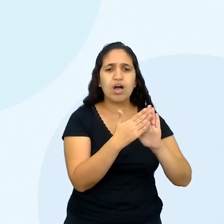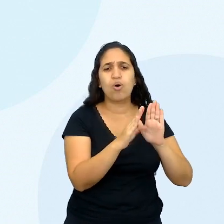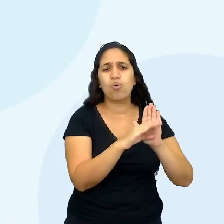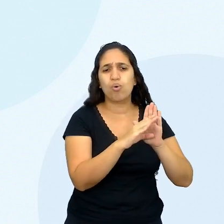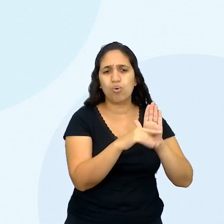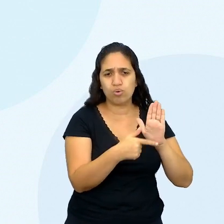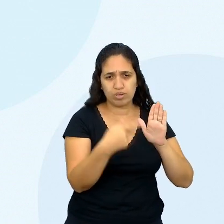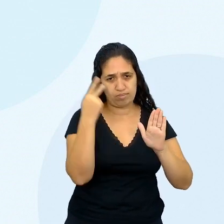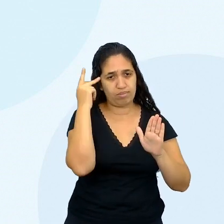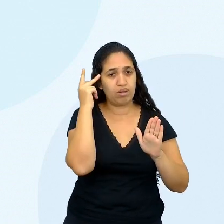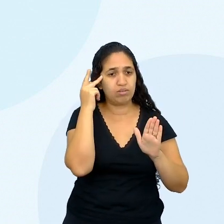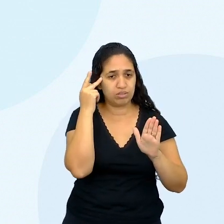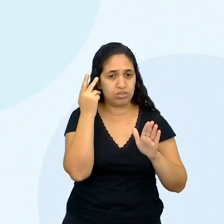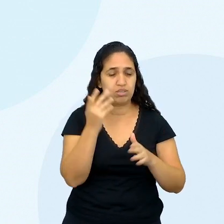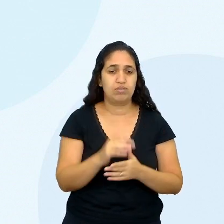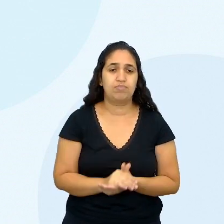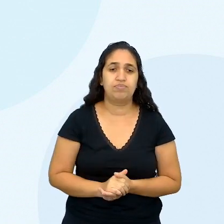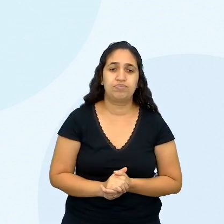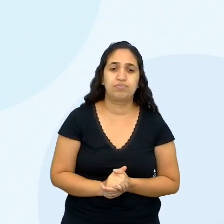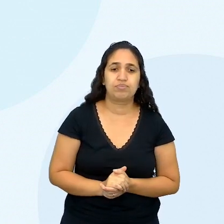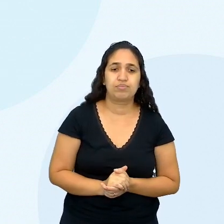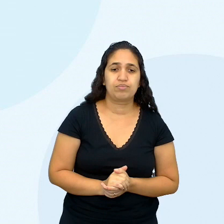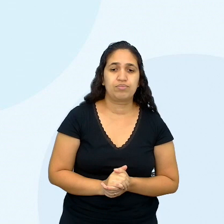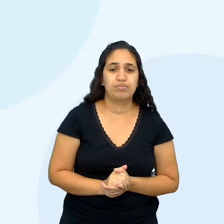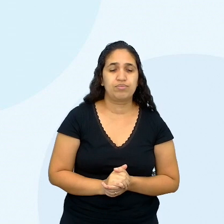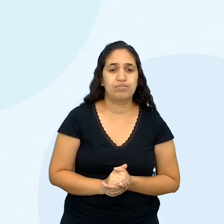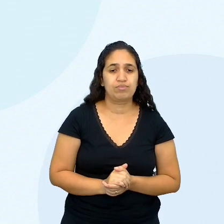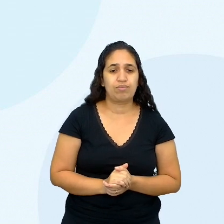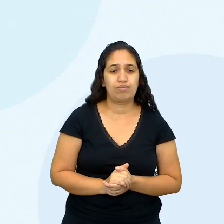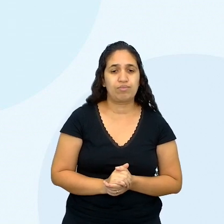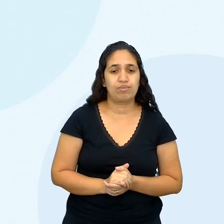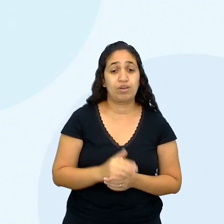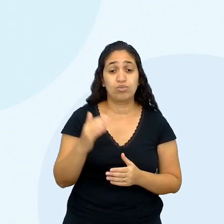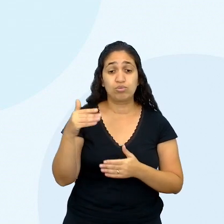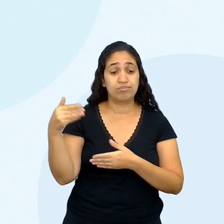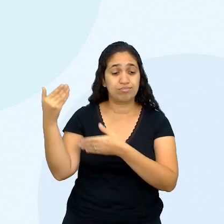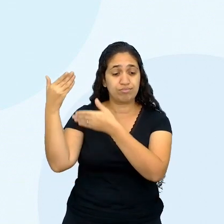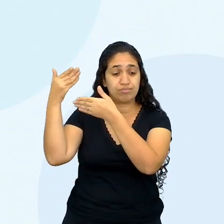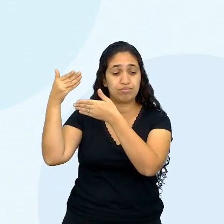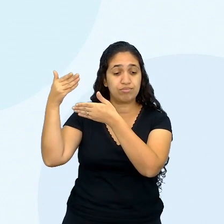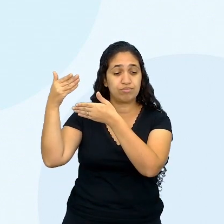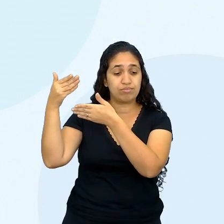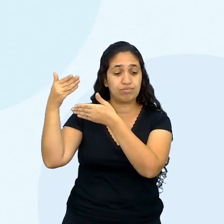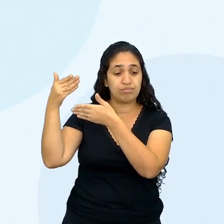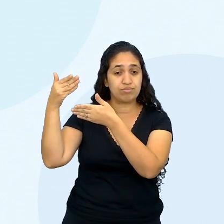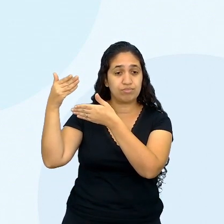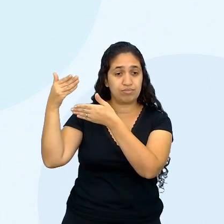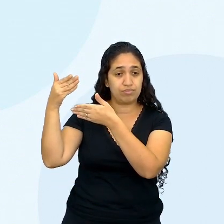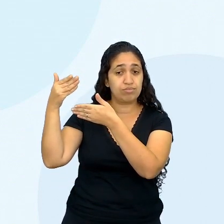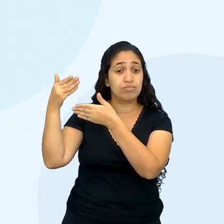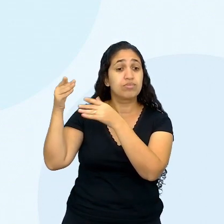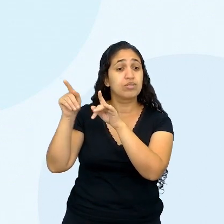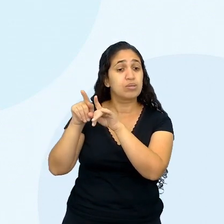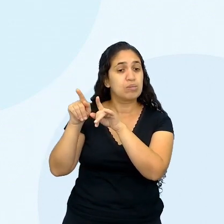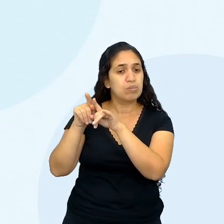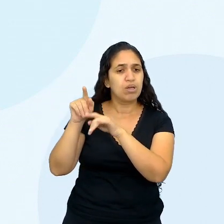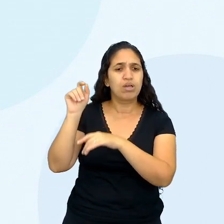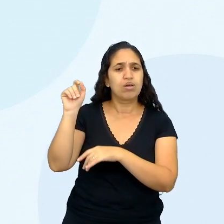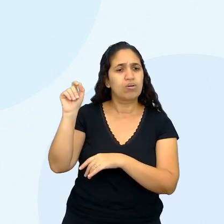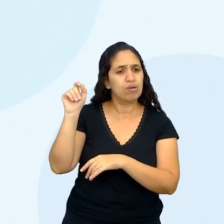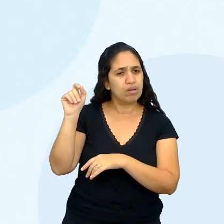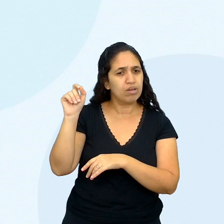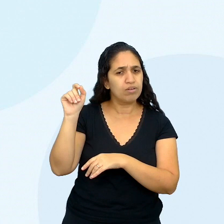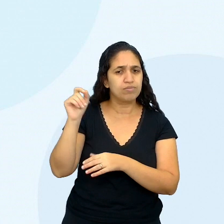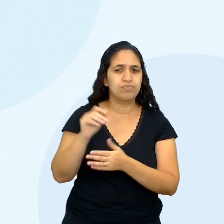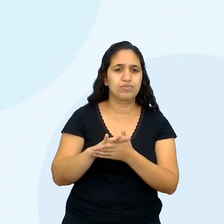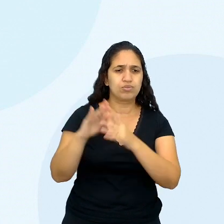currículo paulista. E já no nosso próximo slide, nós vamos ter também a presença aí,